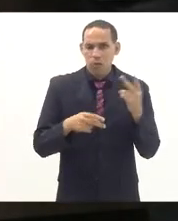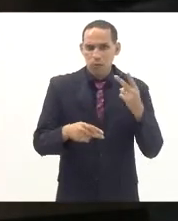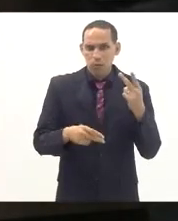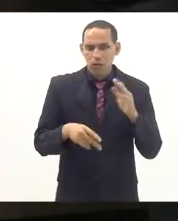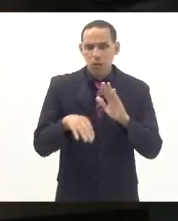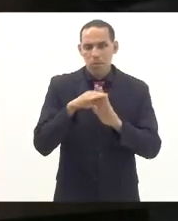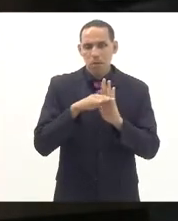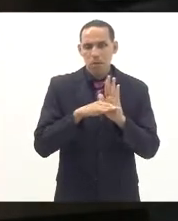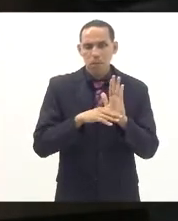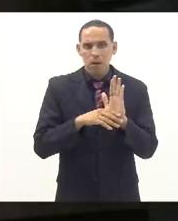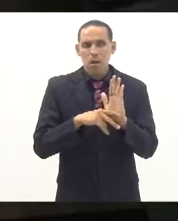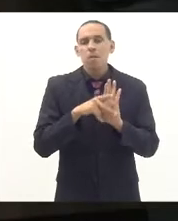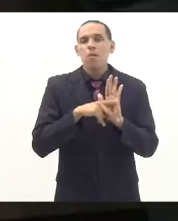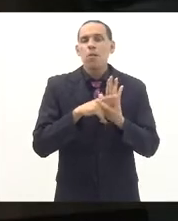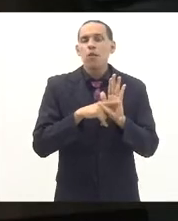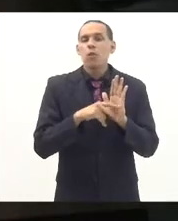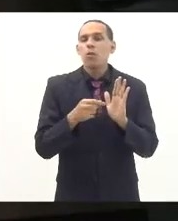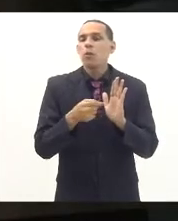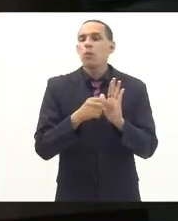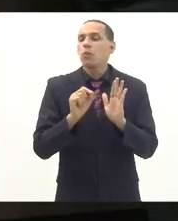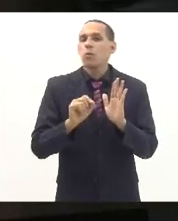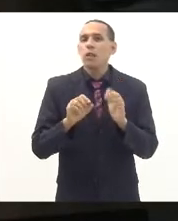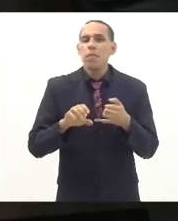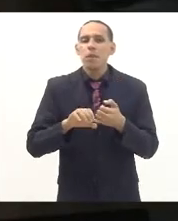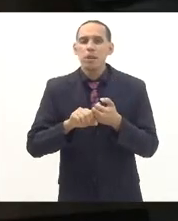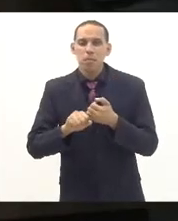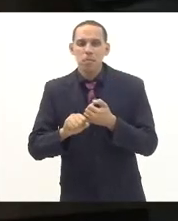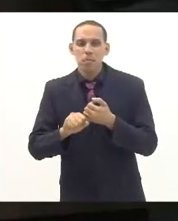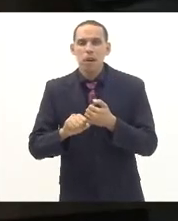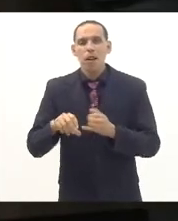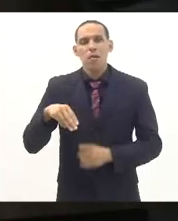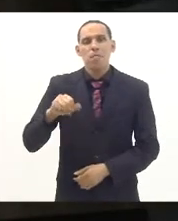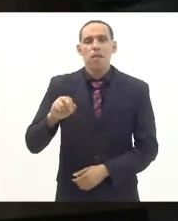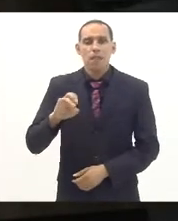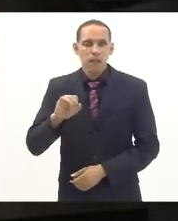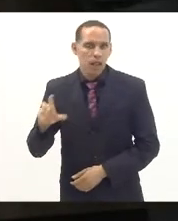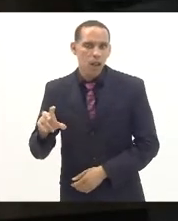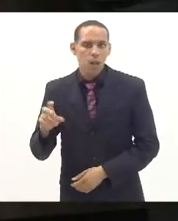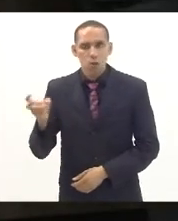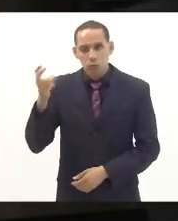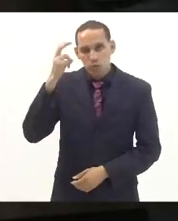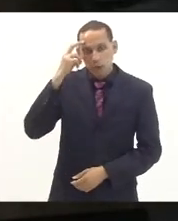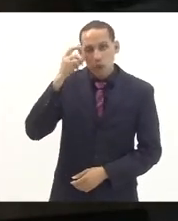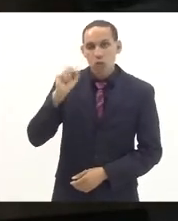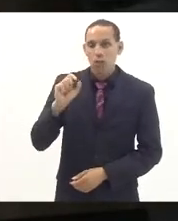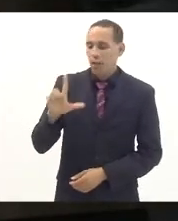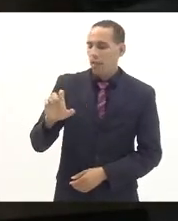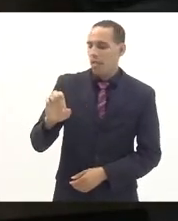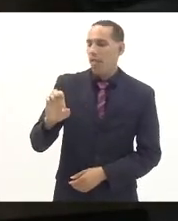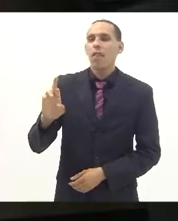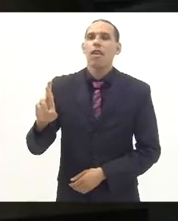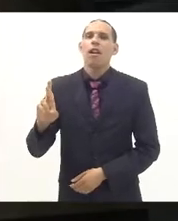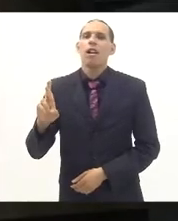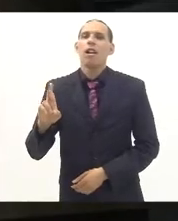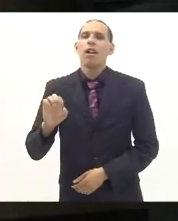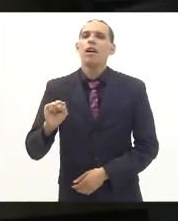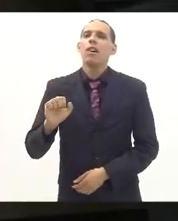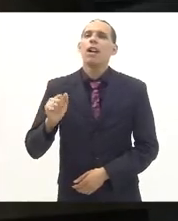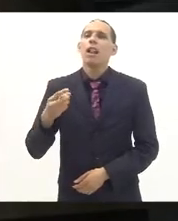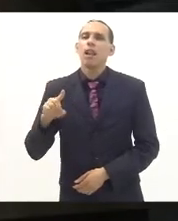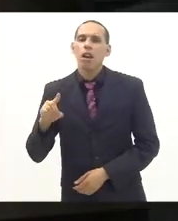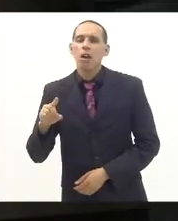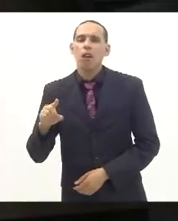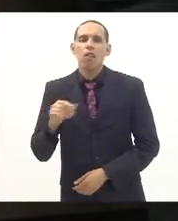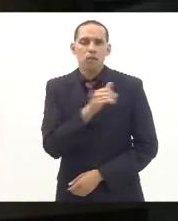segundo projeto da pauta declarou patrimônio material cultural do Estado do Rio de Janeiro a ler salão Carioca do